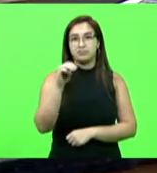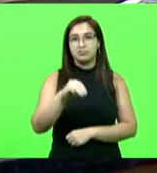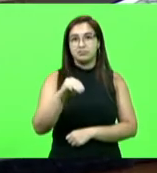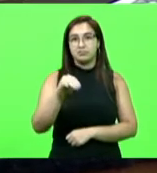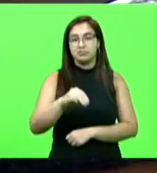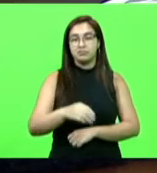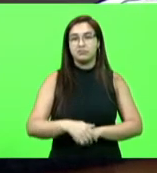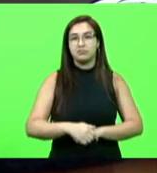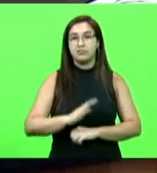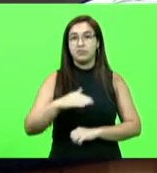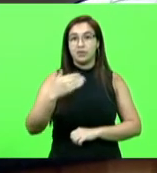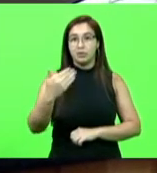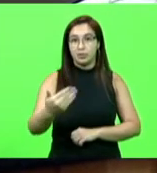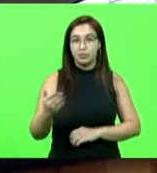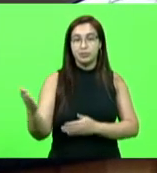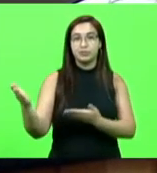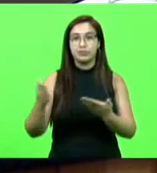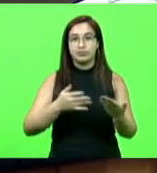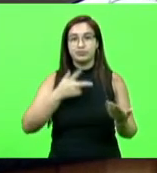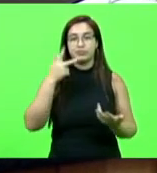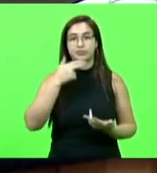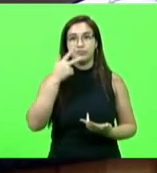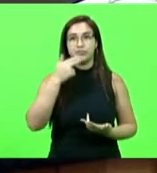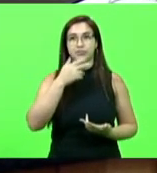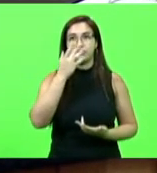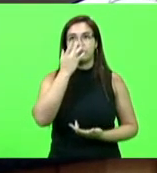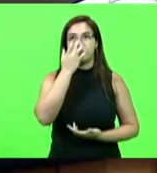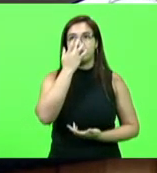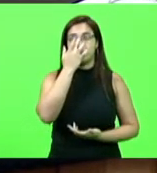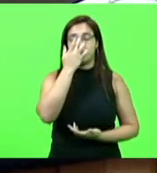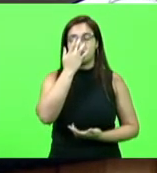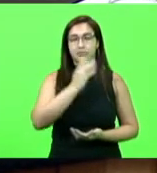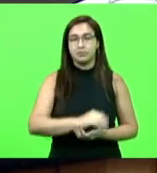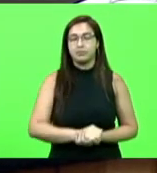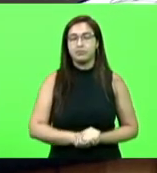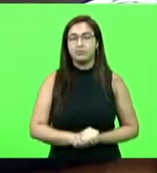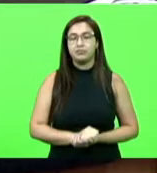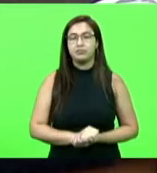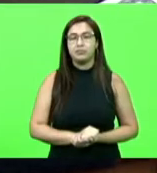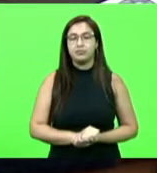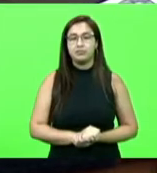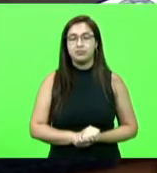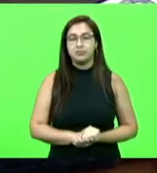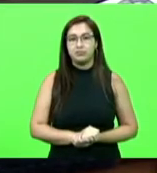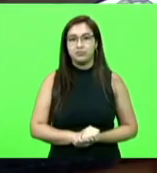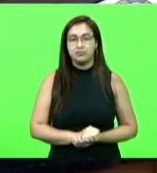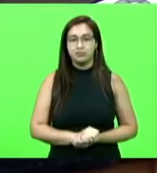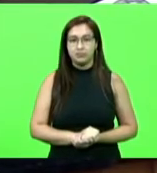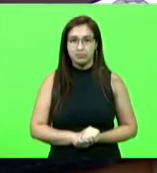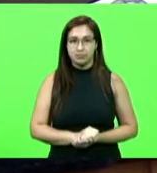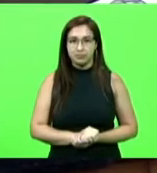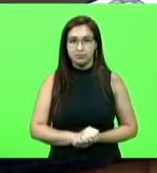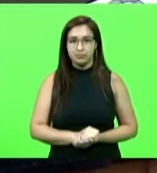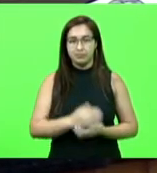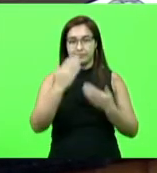Após o deputado Bruno, o deputado Kennedy. Perfeito. Senhor presidente, muito